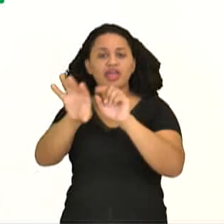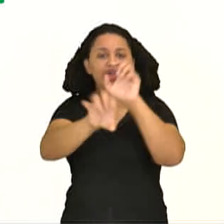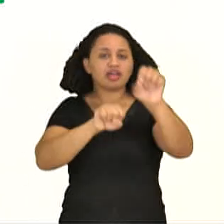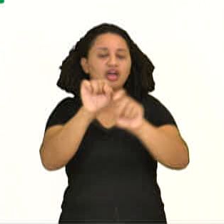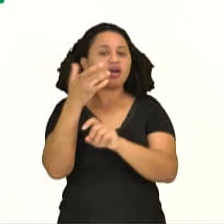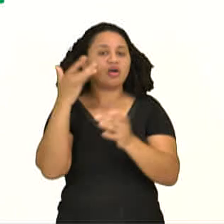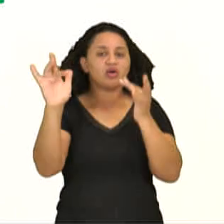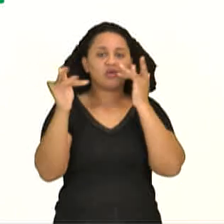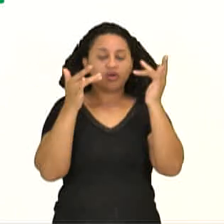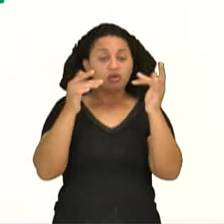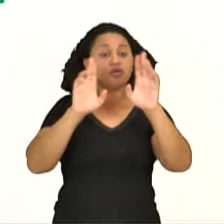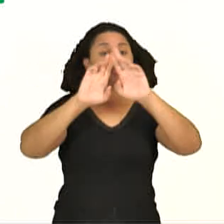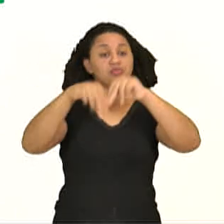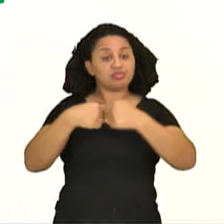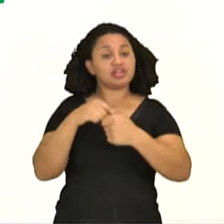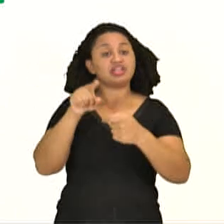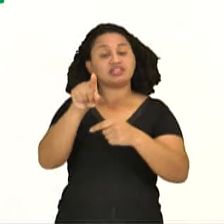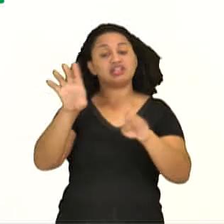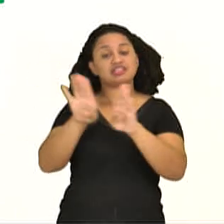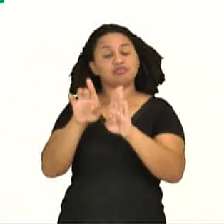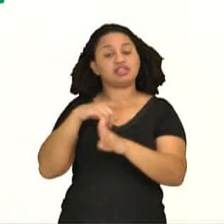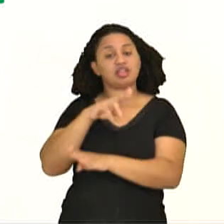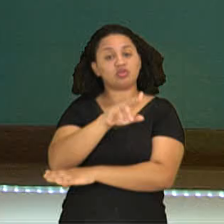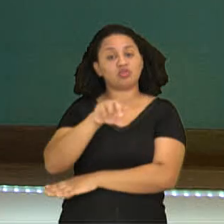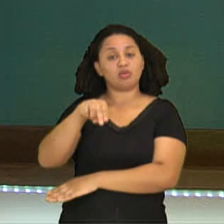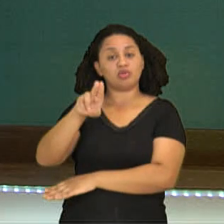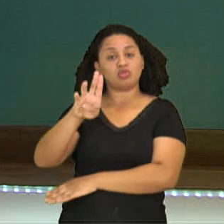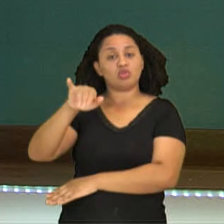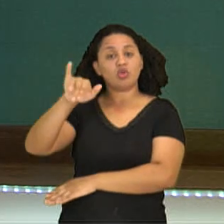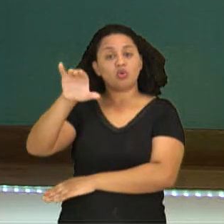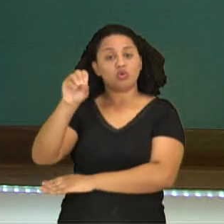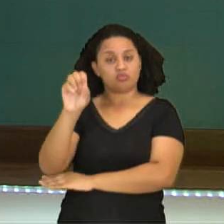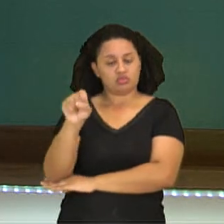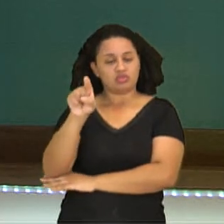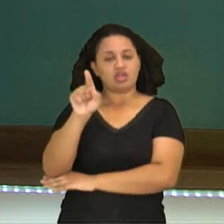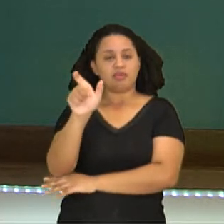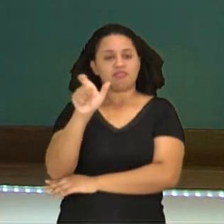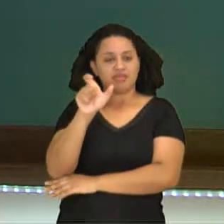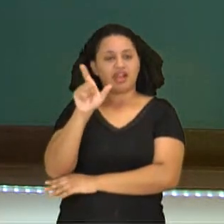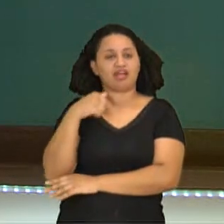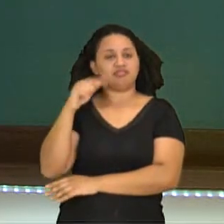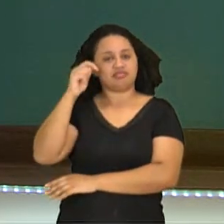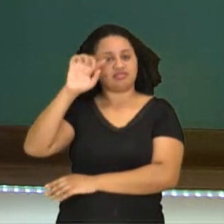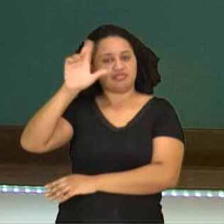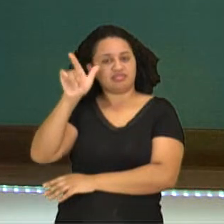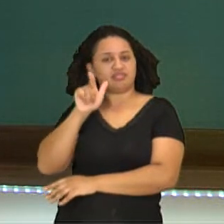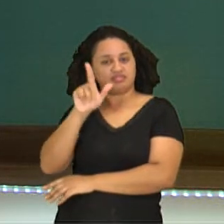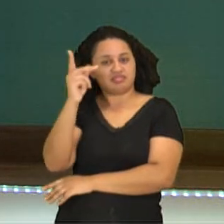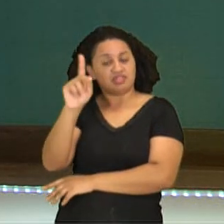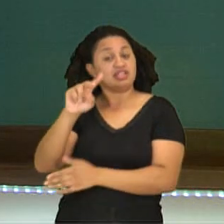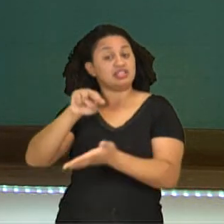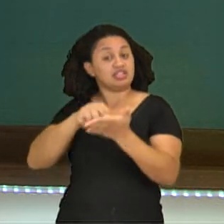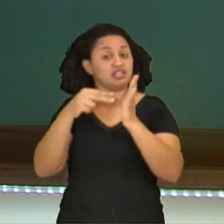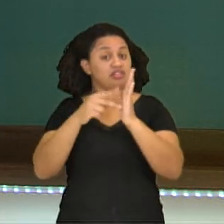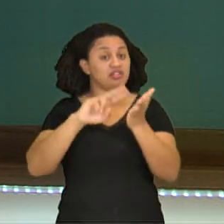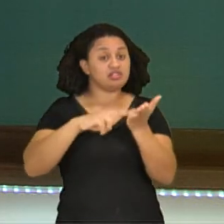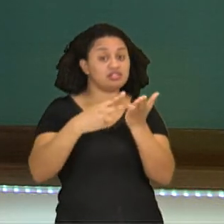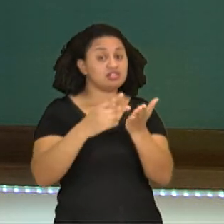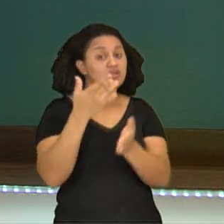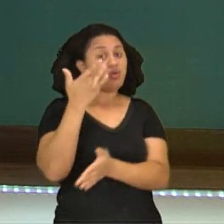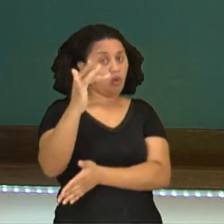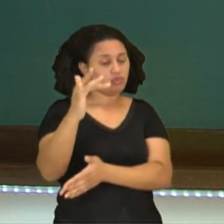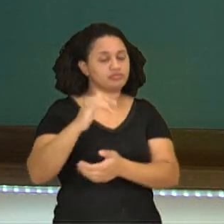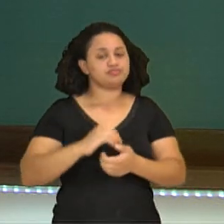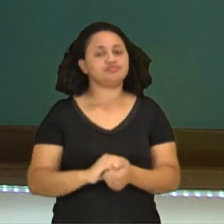cuxitas também são conhecidos como núbios, que é um termo em africanês que significa ouro. Que